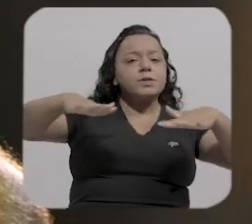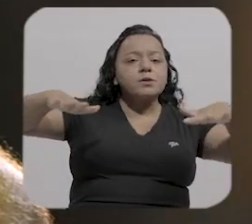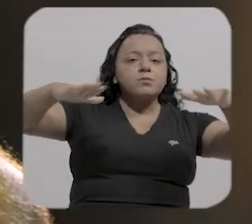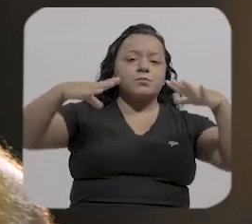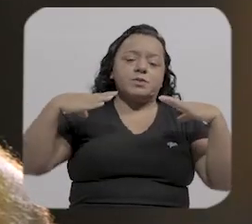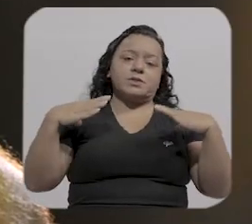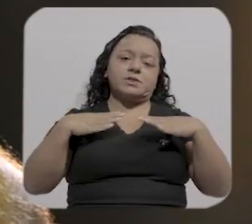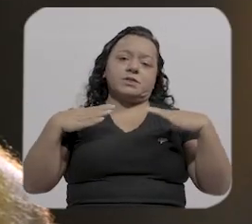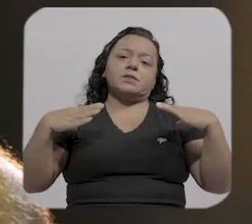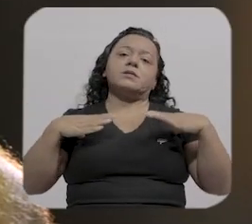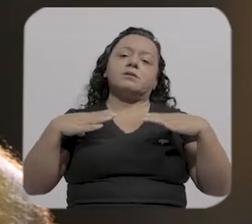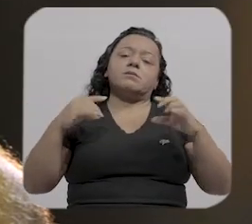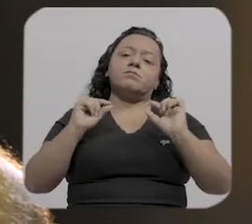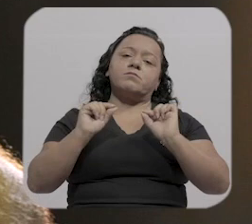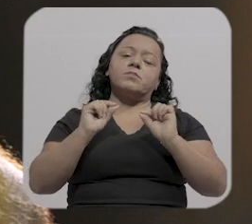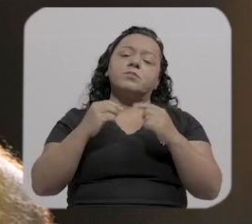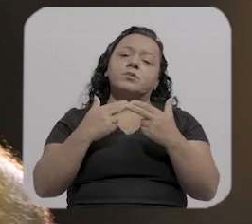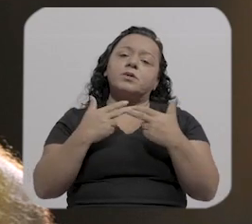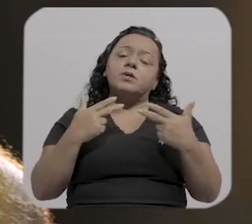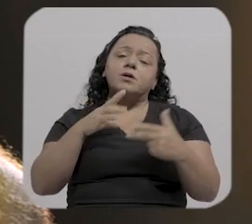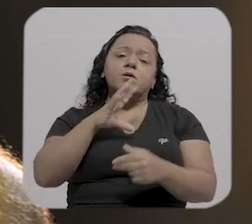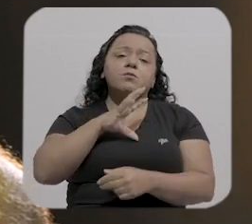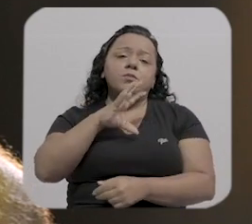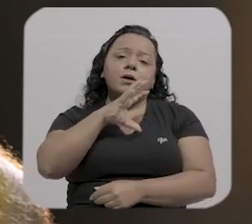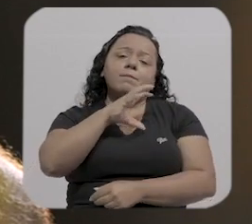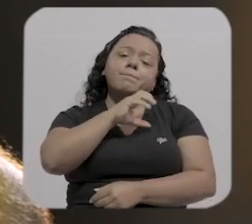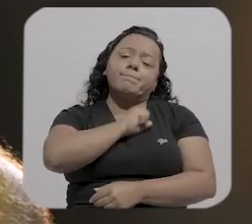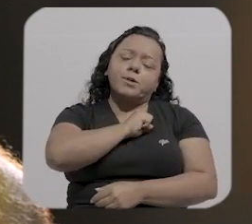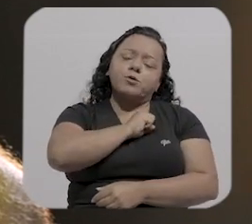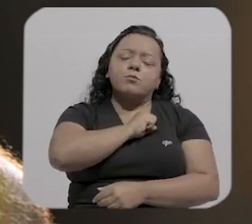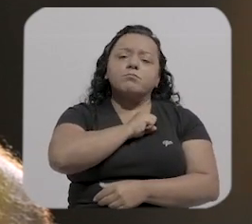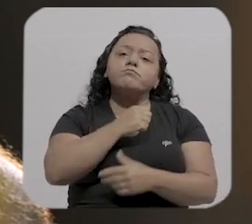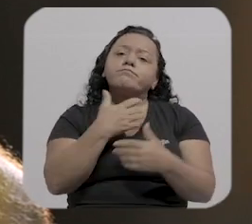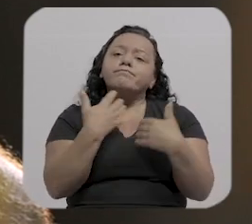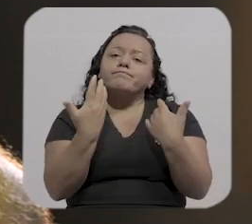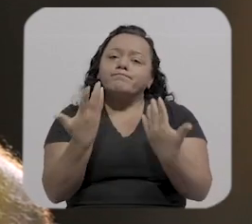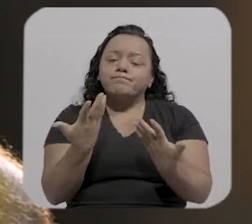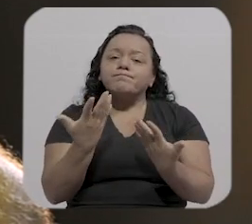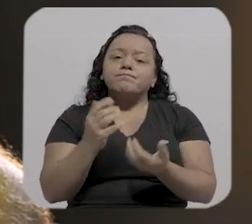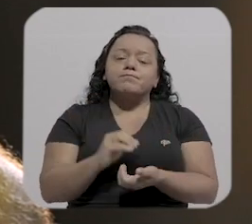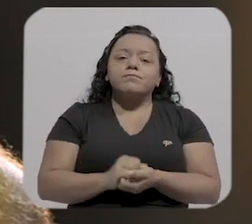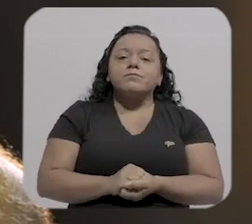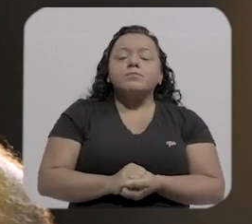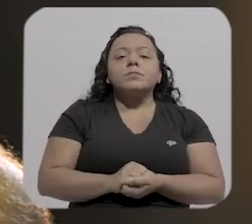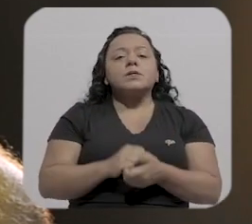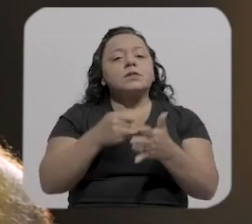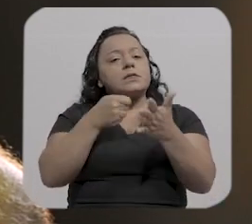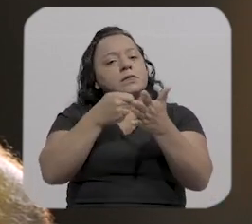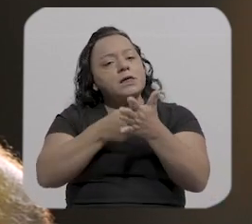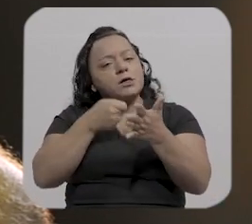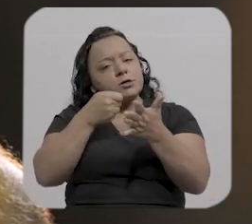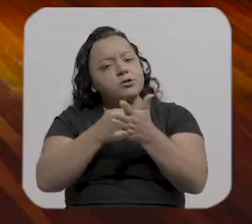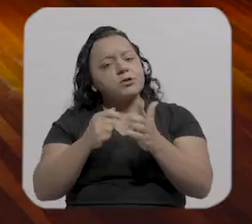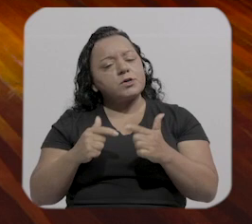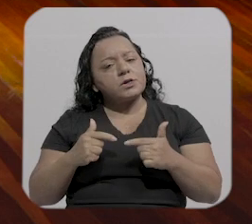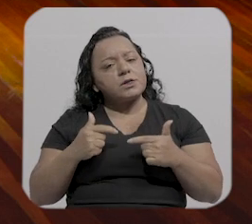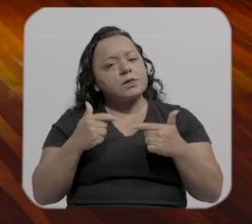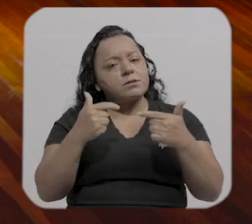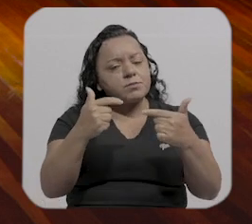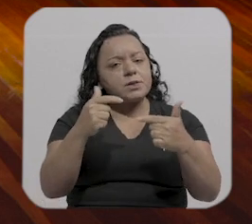É o amor que a gente tem, né? É um amor que a gente dedica para aquela cidade,